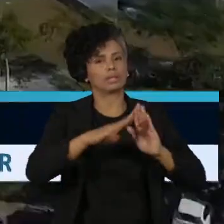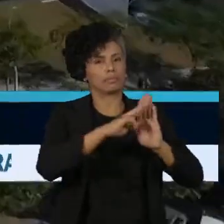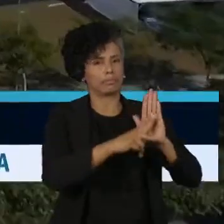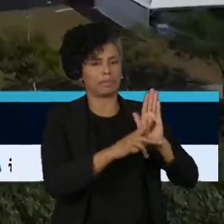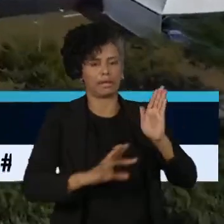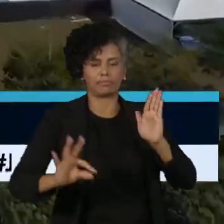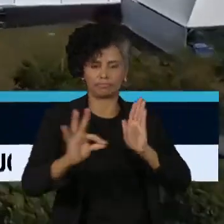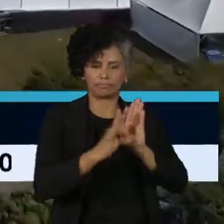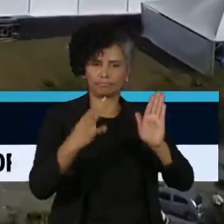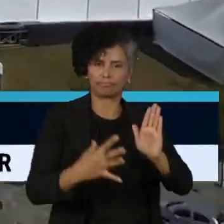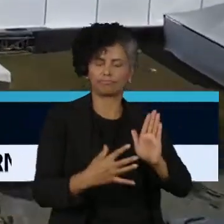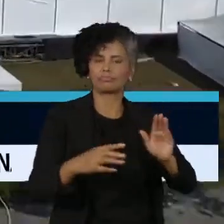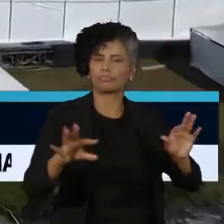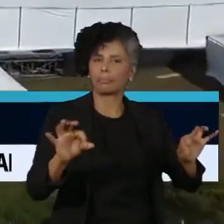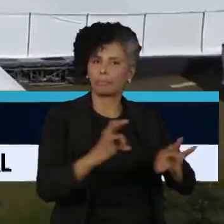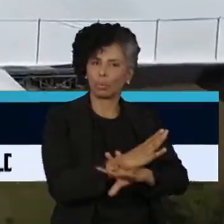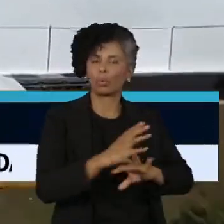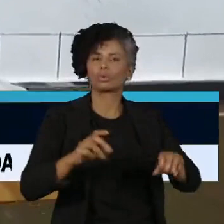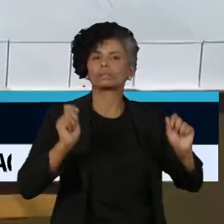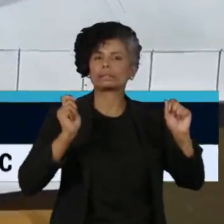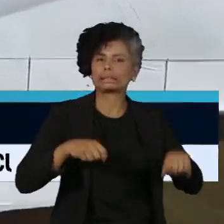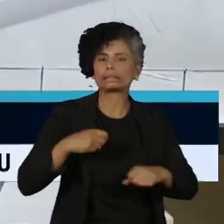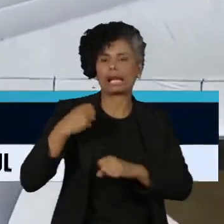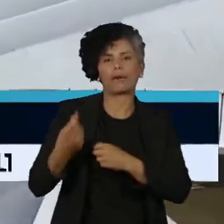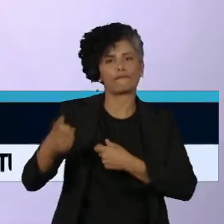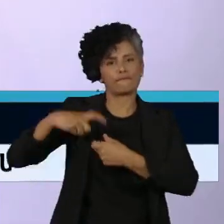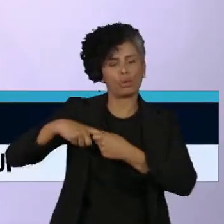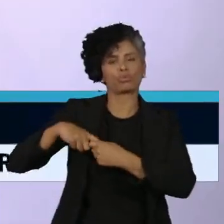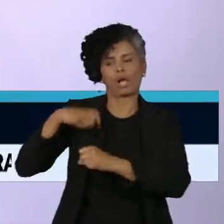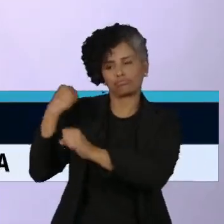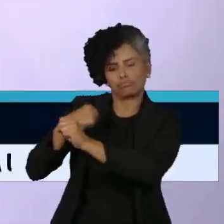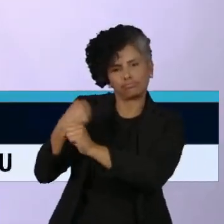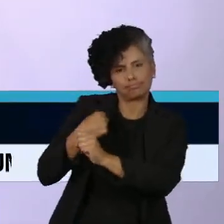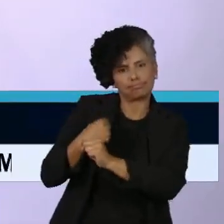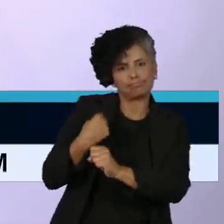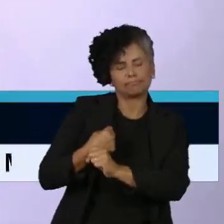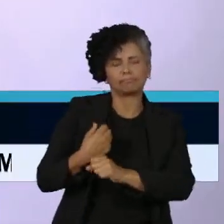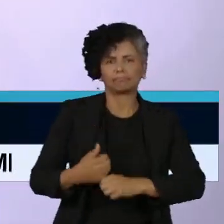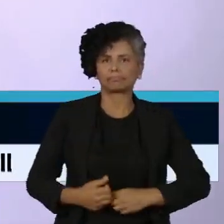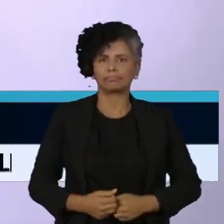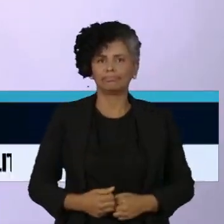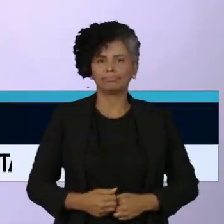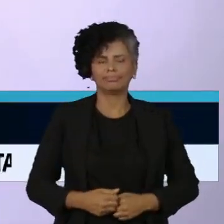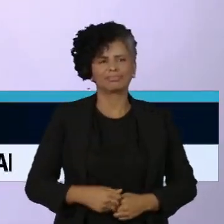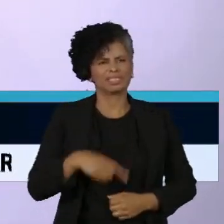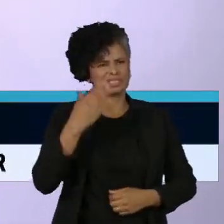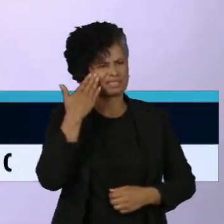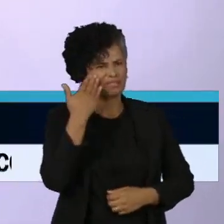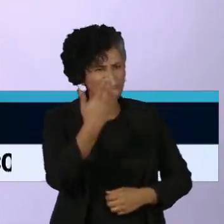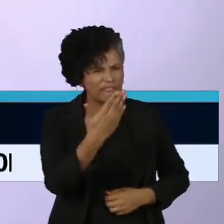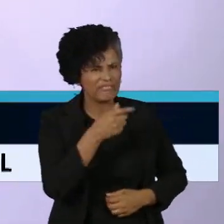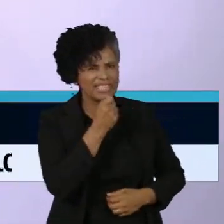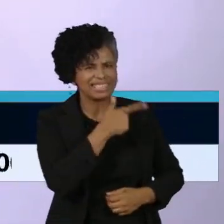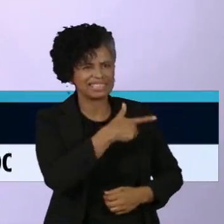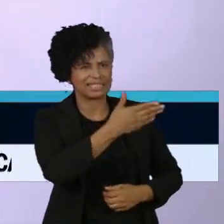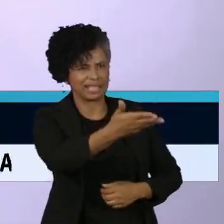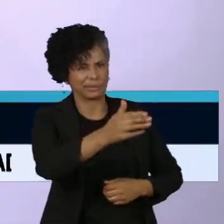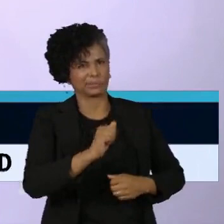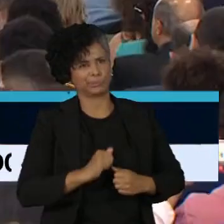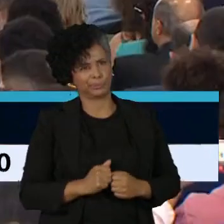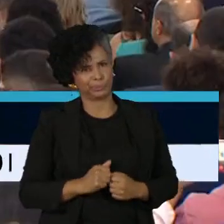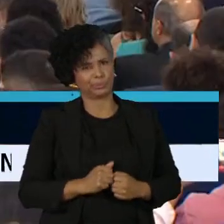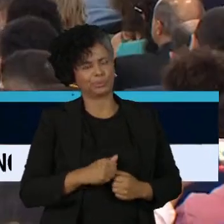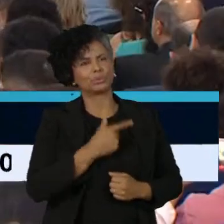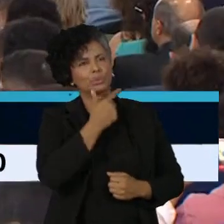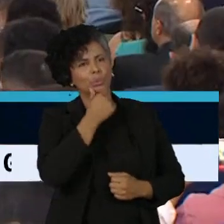próximos dias, garantindo a retomada de obras paralisadas. Veja que engraçado. O Camilo me